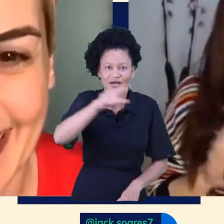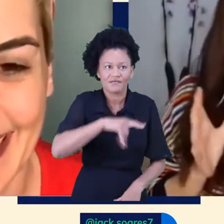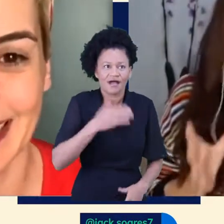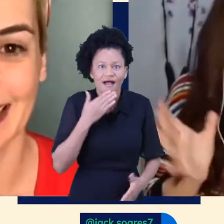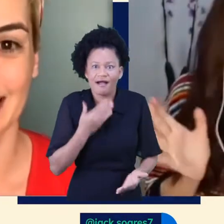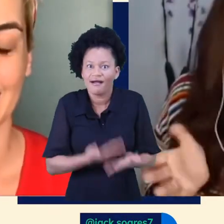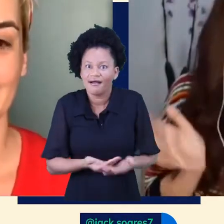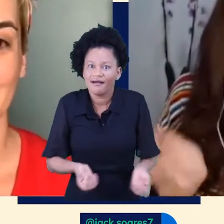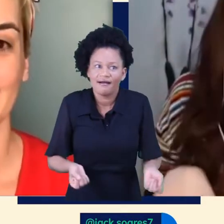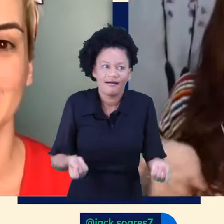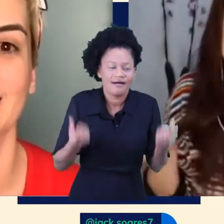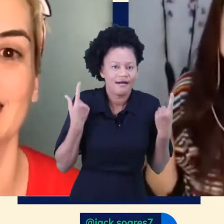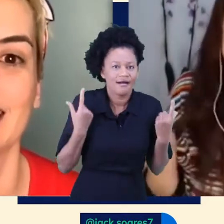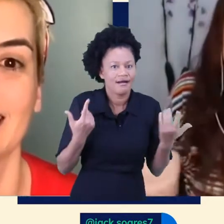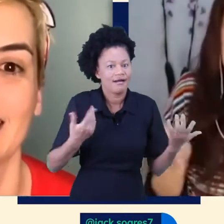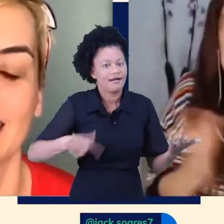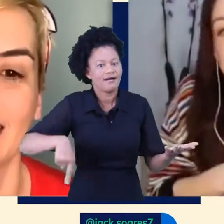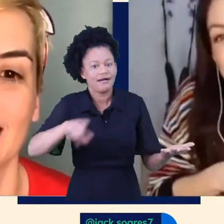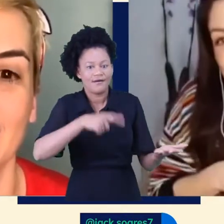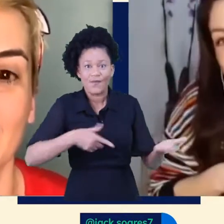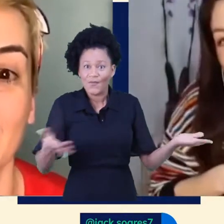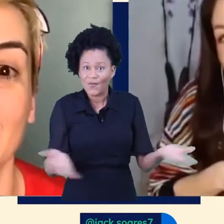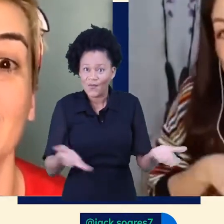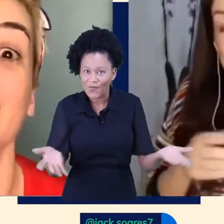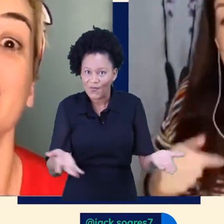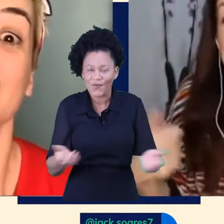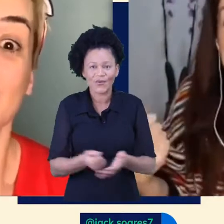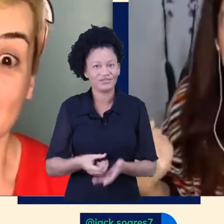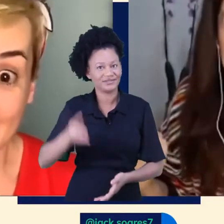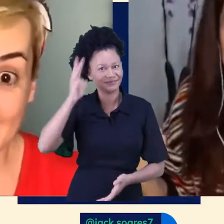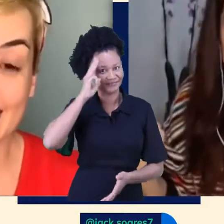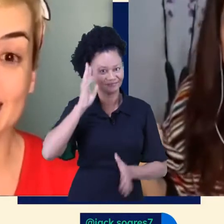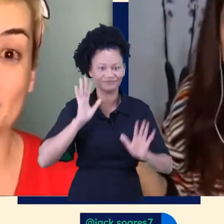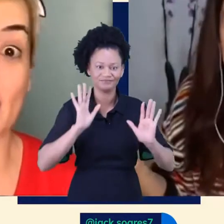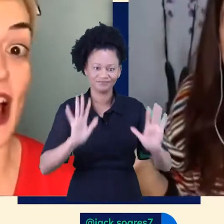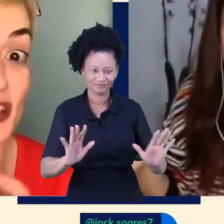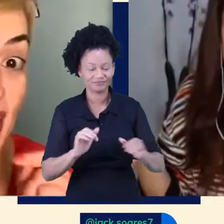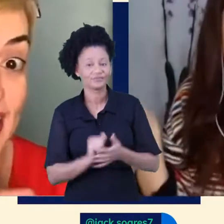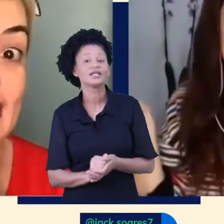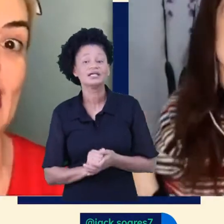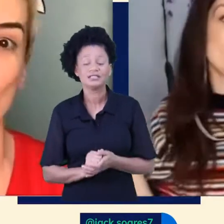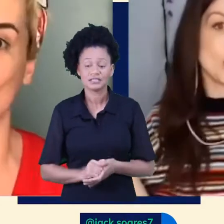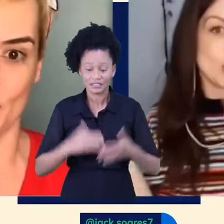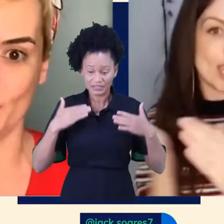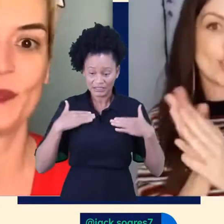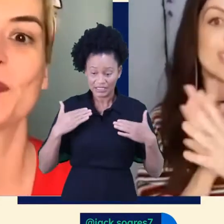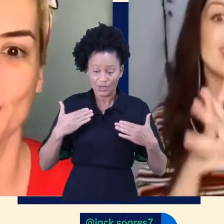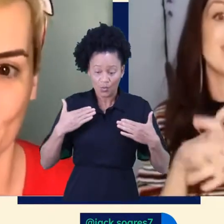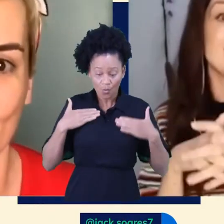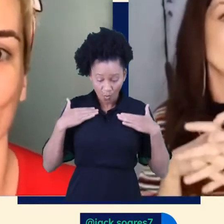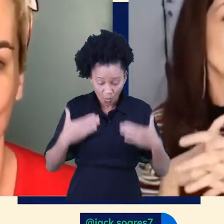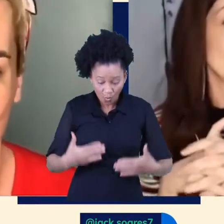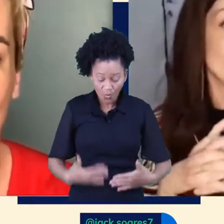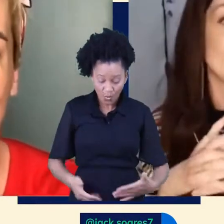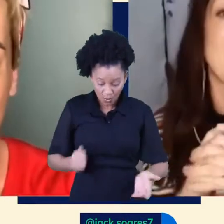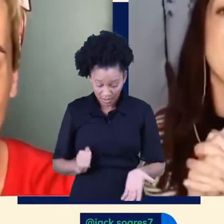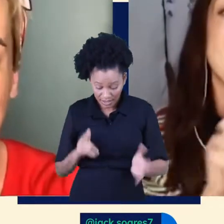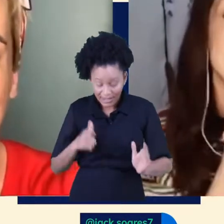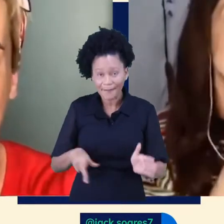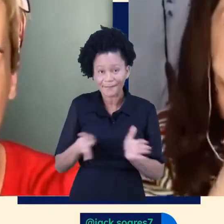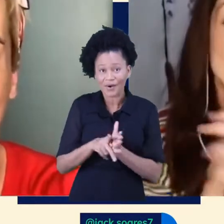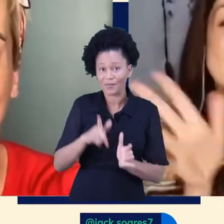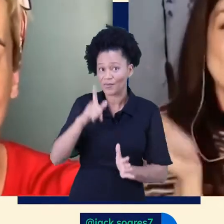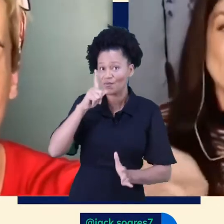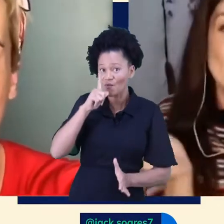nem o sexo biológico é binário, amiga. Né? Não sei se eu já falei isso aqui, mas a gente acha que